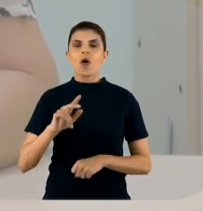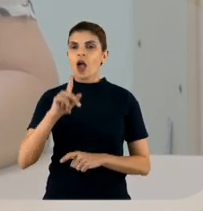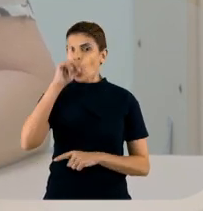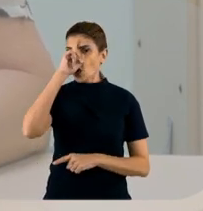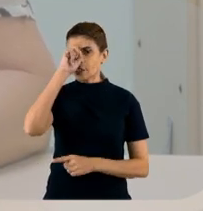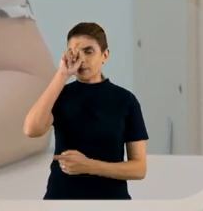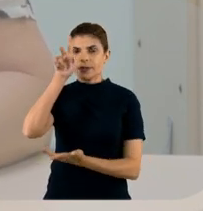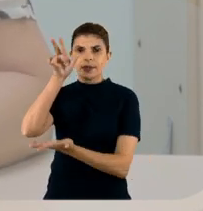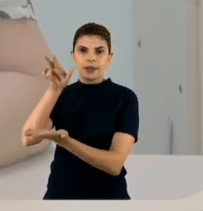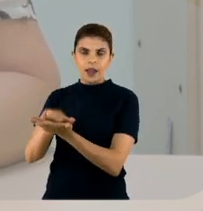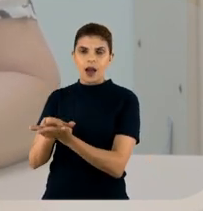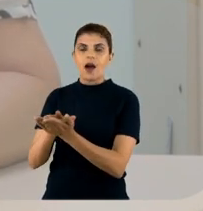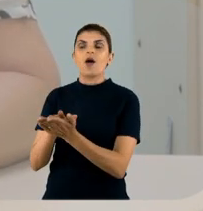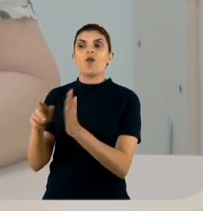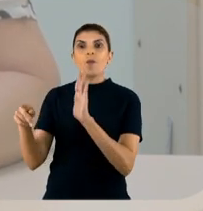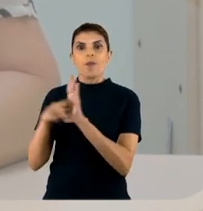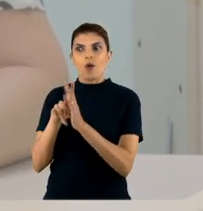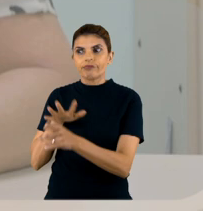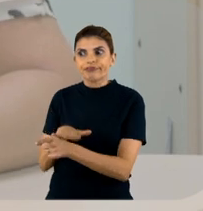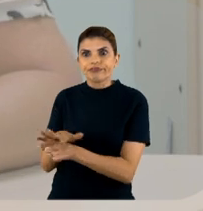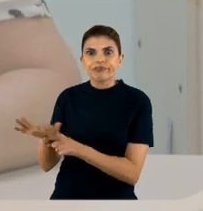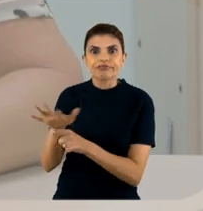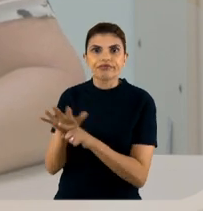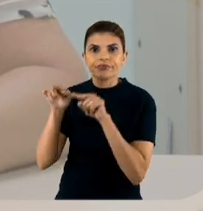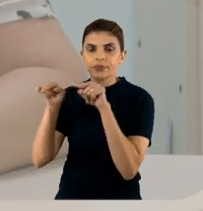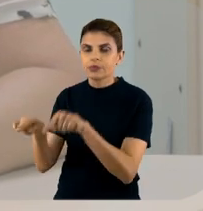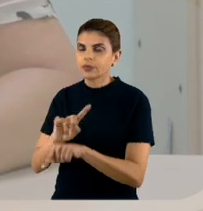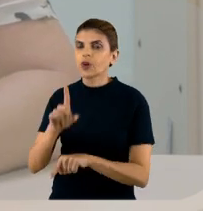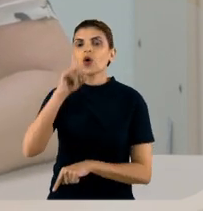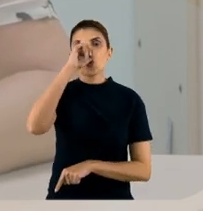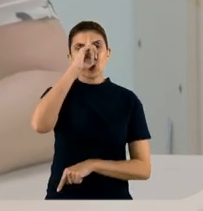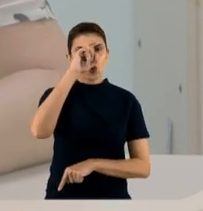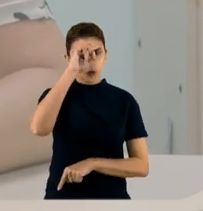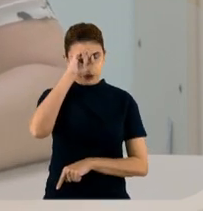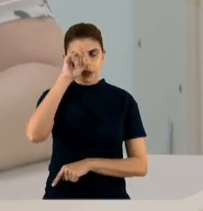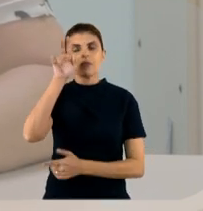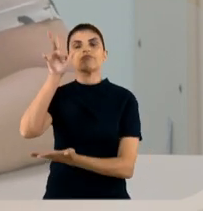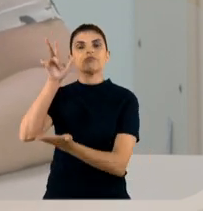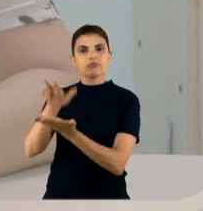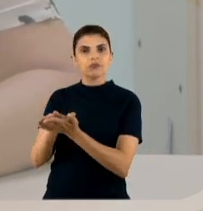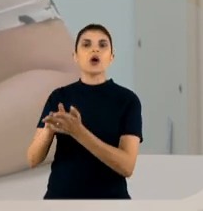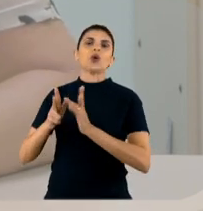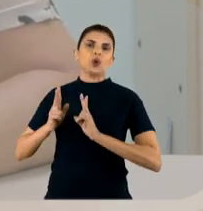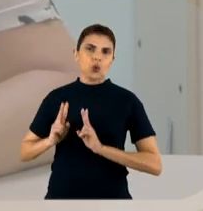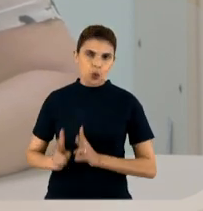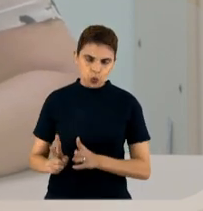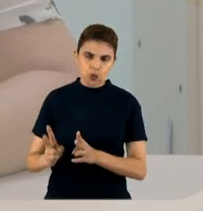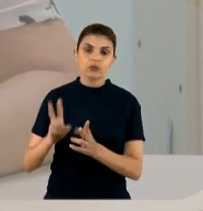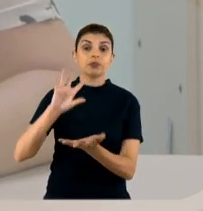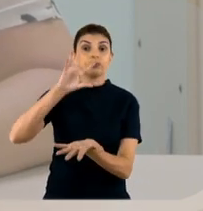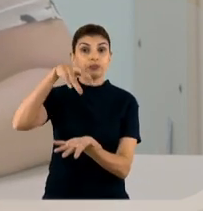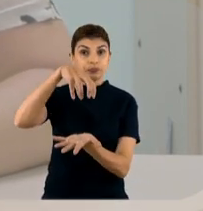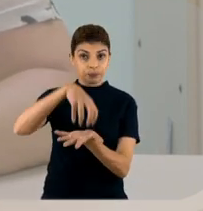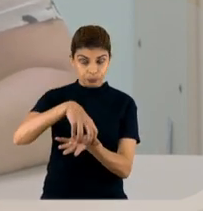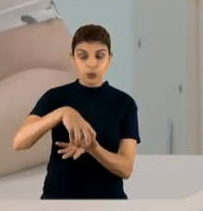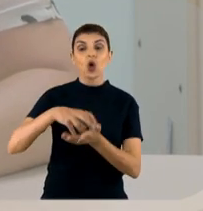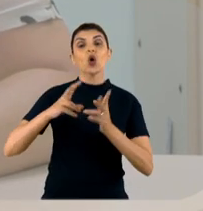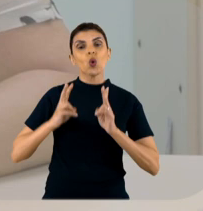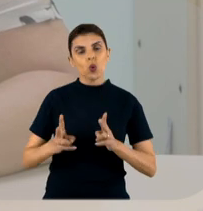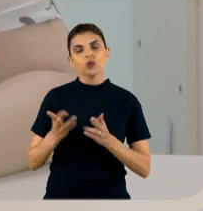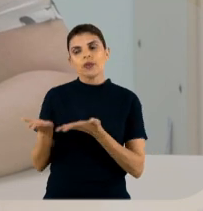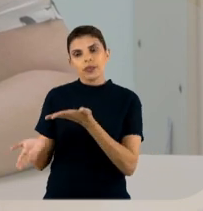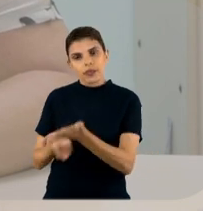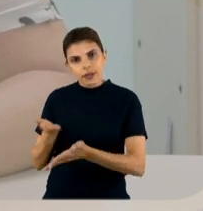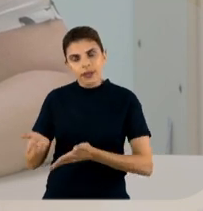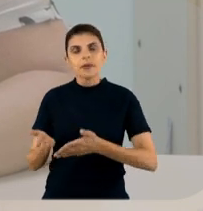um hospital de campanha é muito importante reforçar isso é um hospital que será um legado e vai permanecer no Campus pra